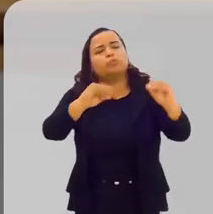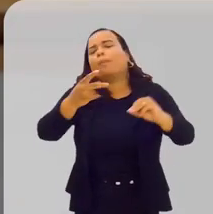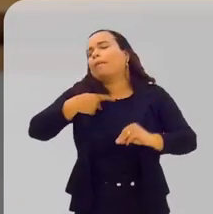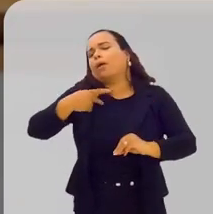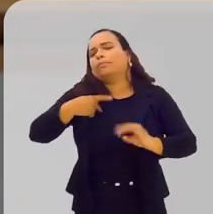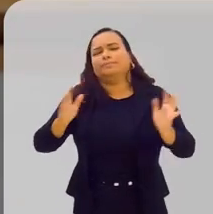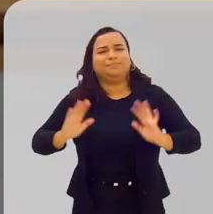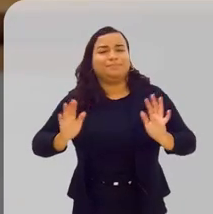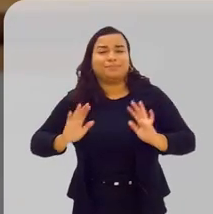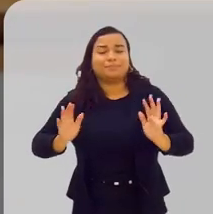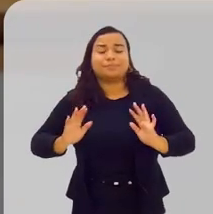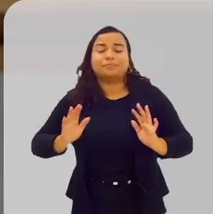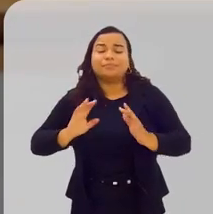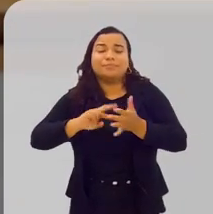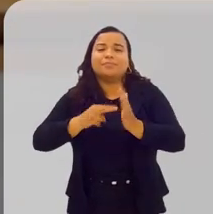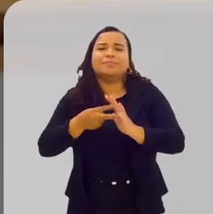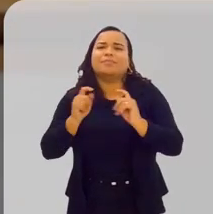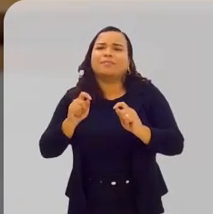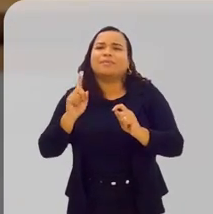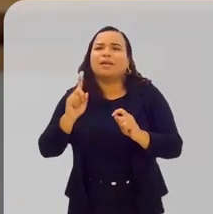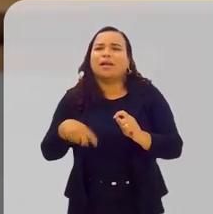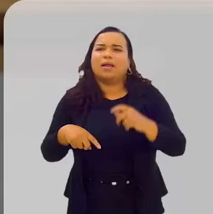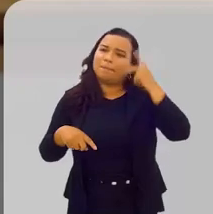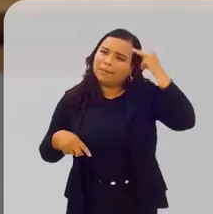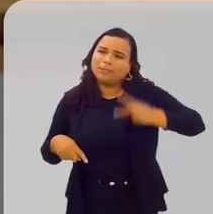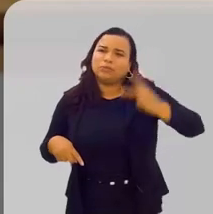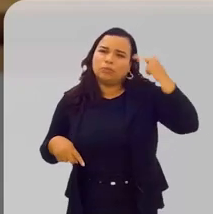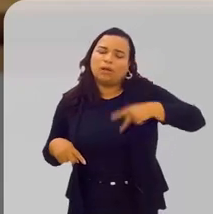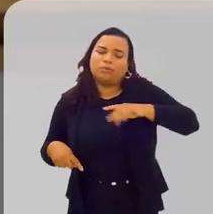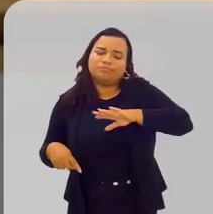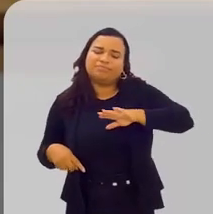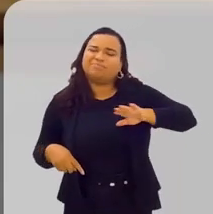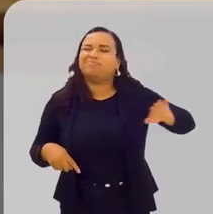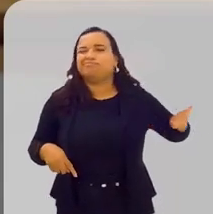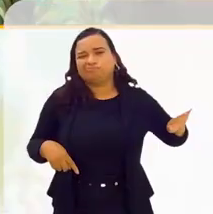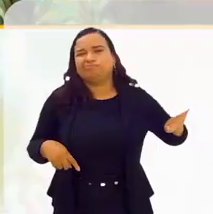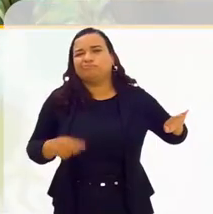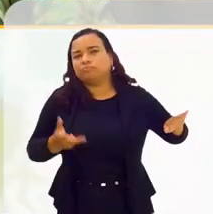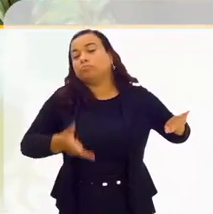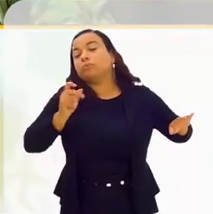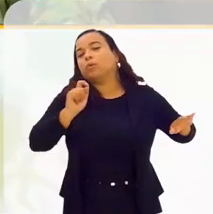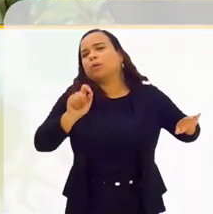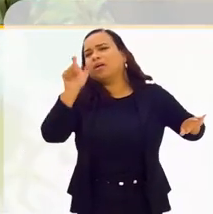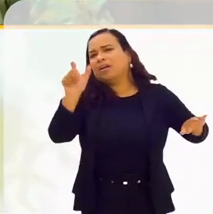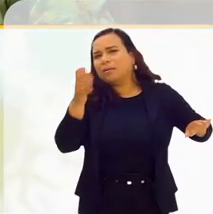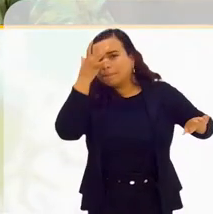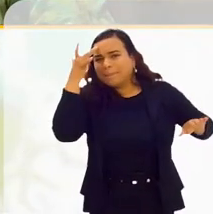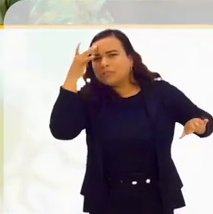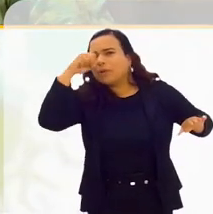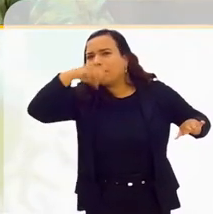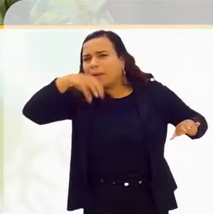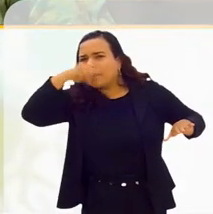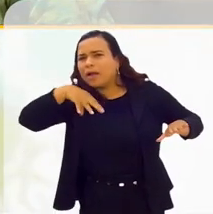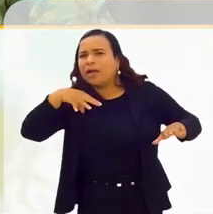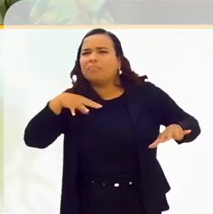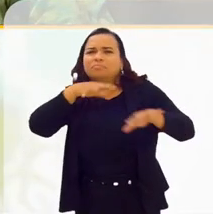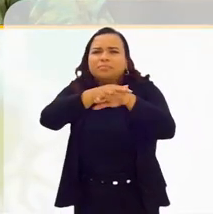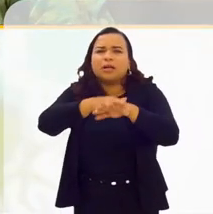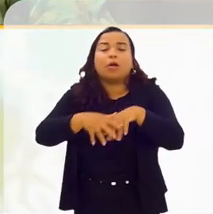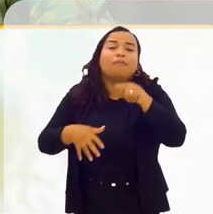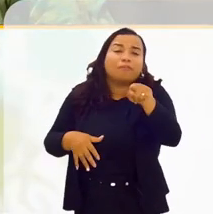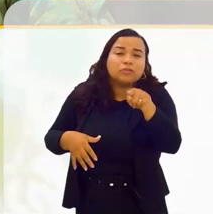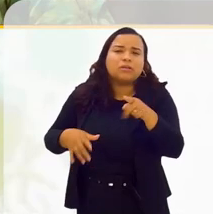você porque é tirado o lado pessoal é ver que aquela pessoa se ela é grosseira